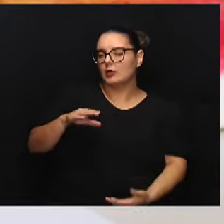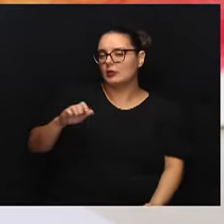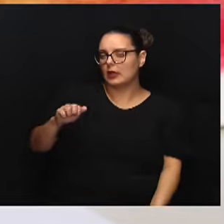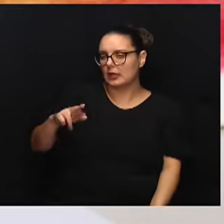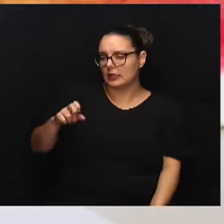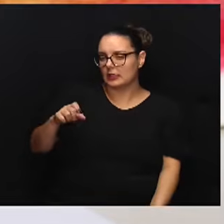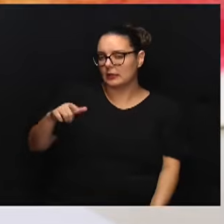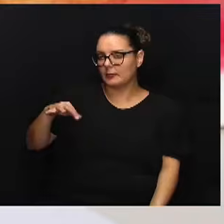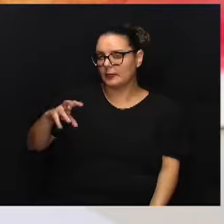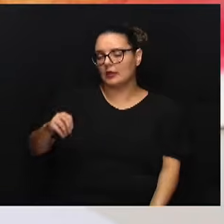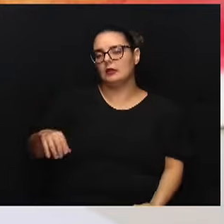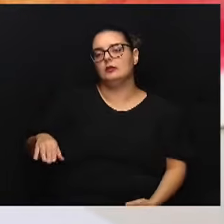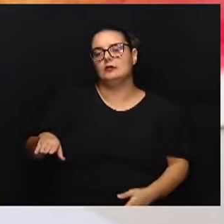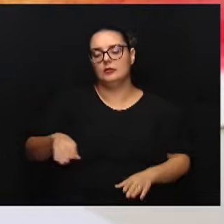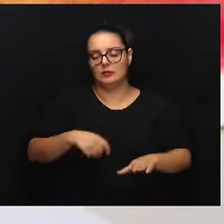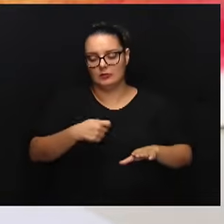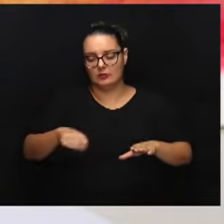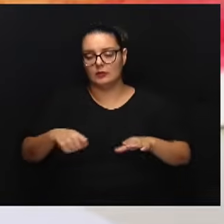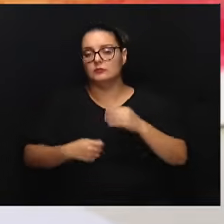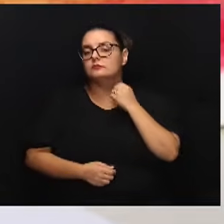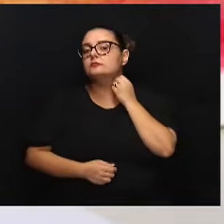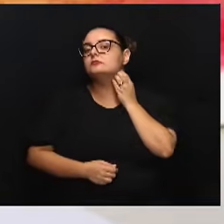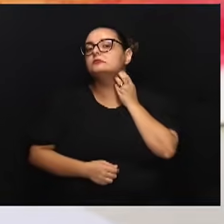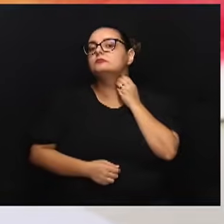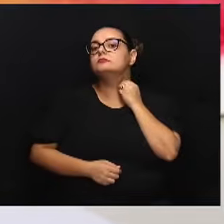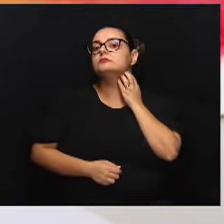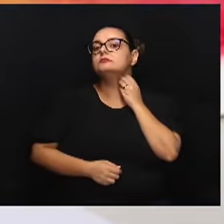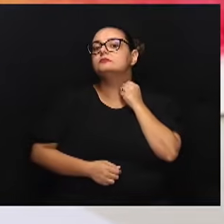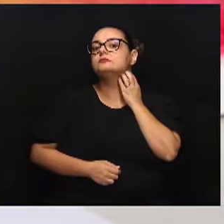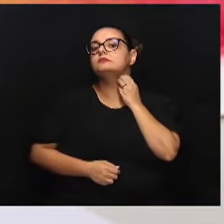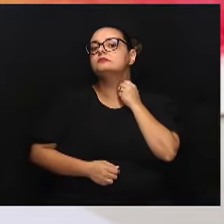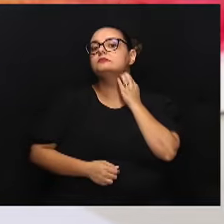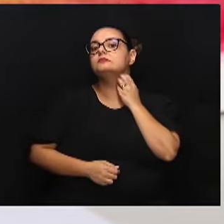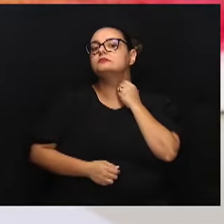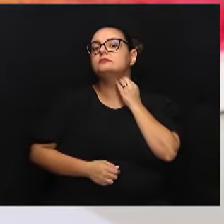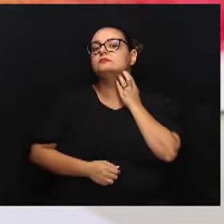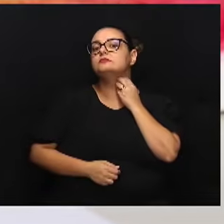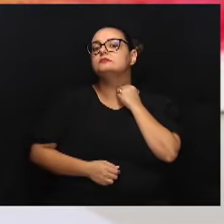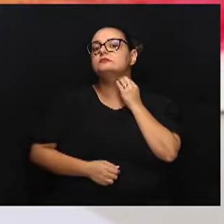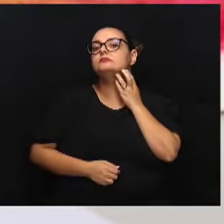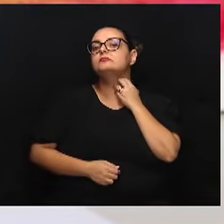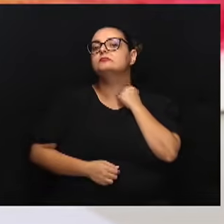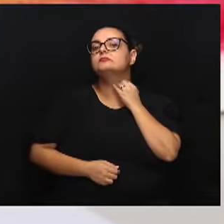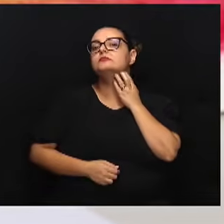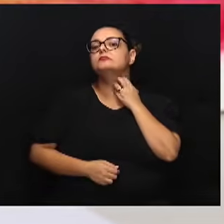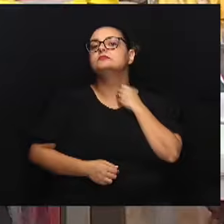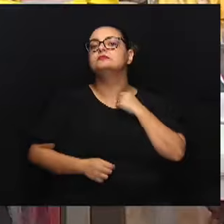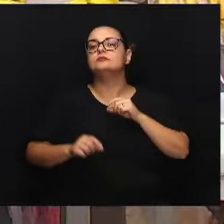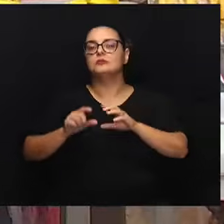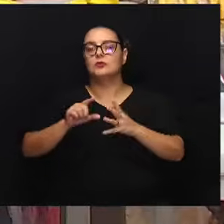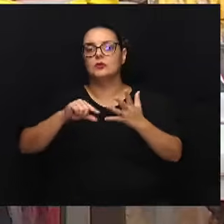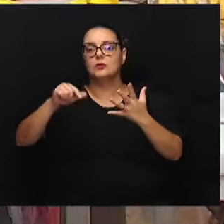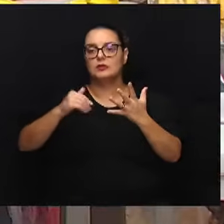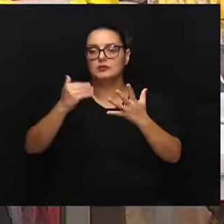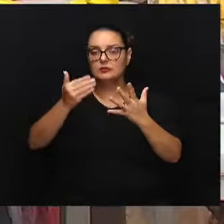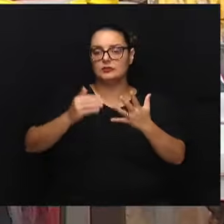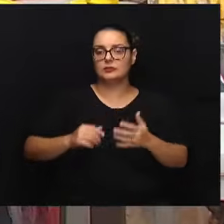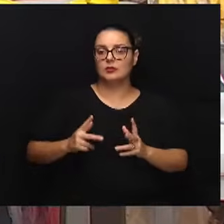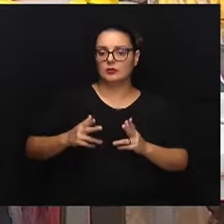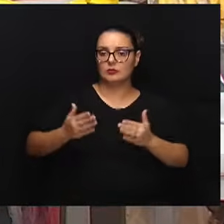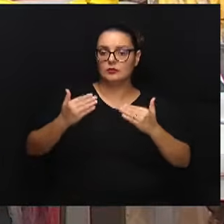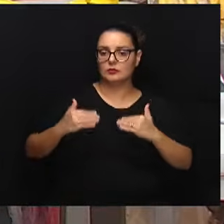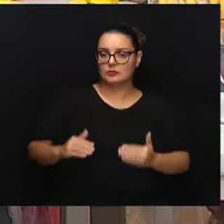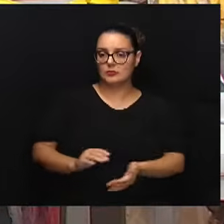E vocês vão preenchendo. Vão completando aqui, ó. Tanto o galho de cima quanto o galho de